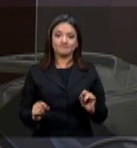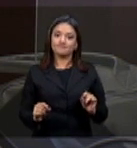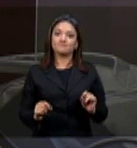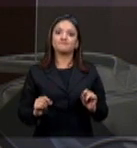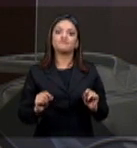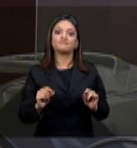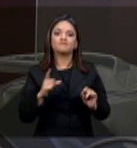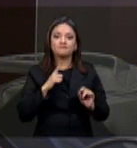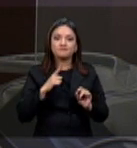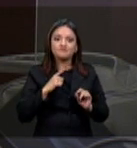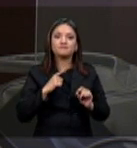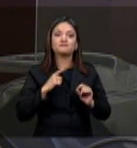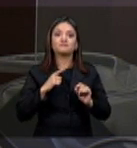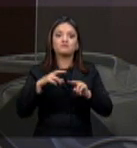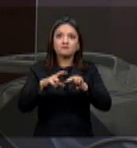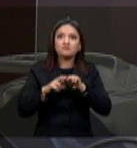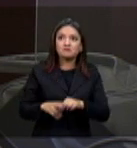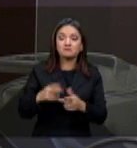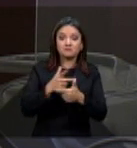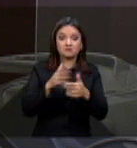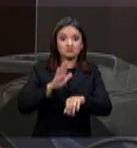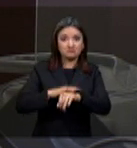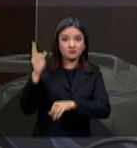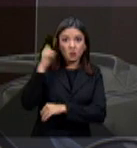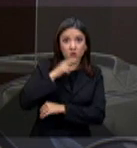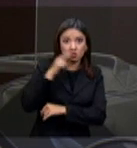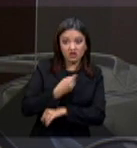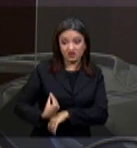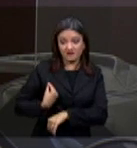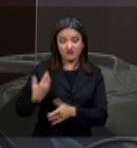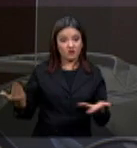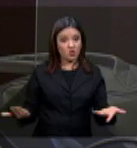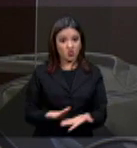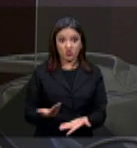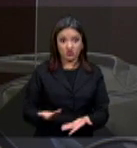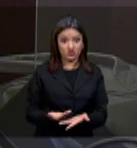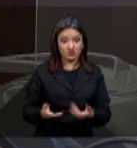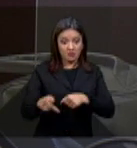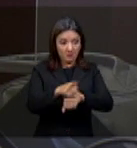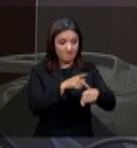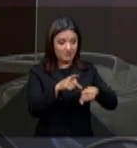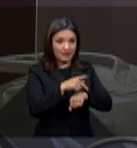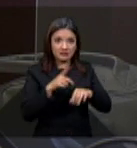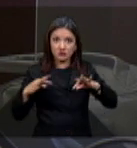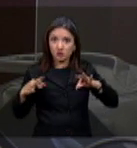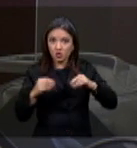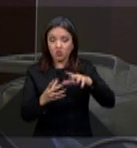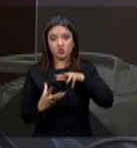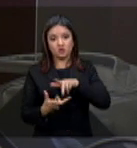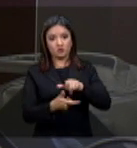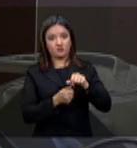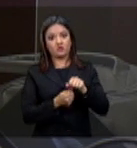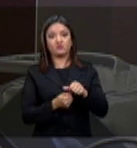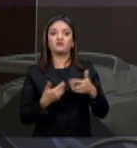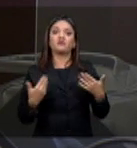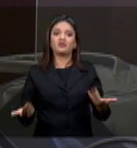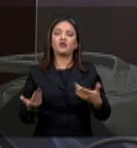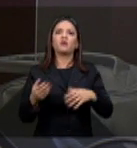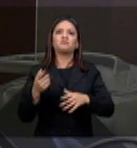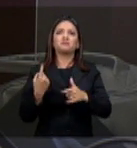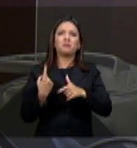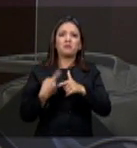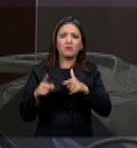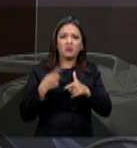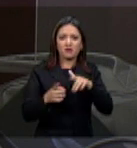de emergências que vivemos nos tempos de hoje, em todo o país, em todos os países do planeta. Os impactos da crise